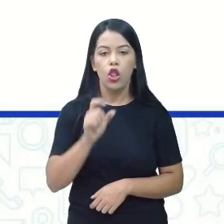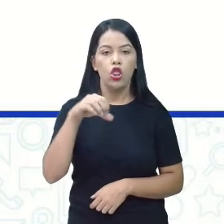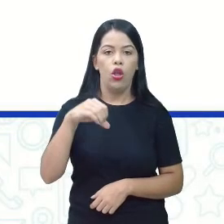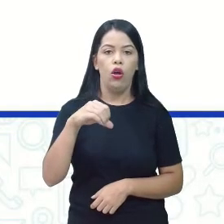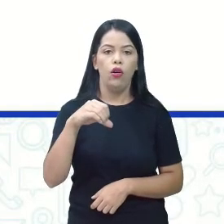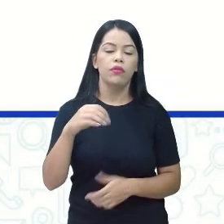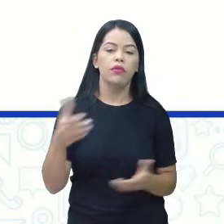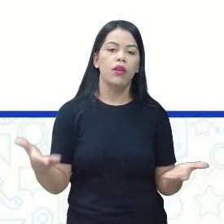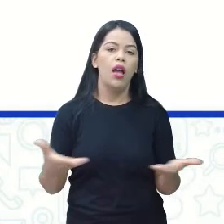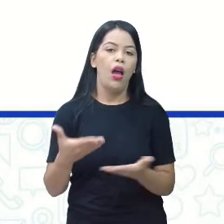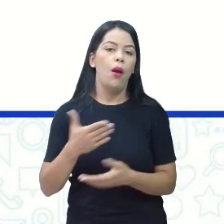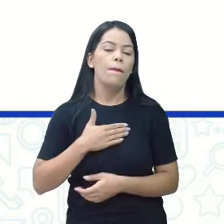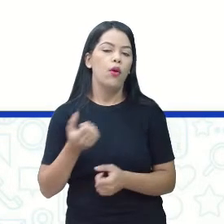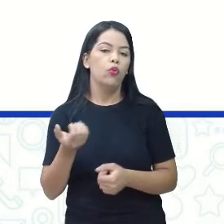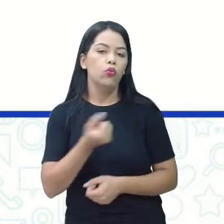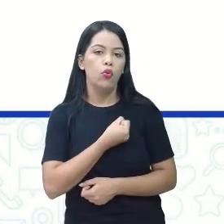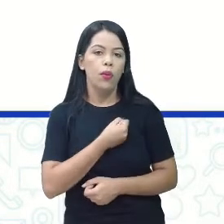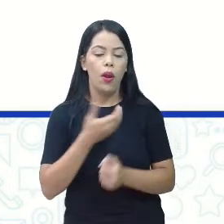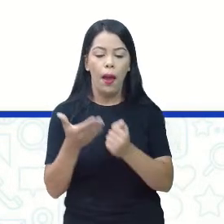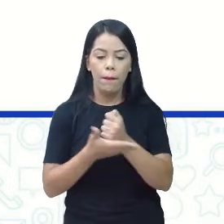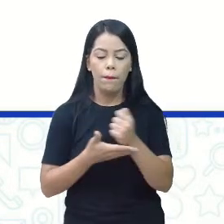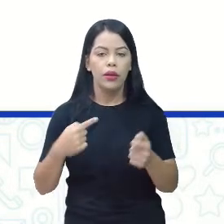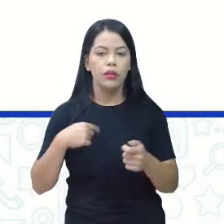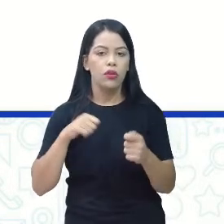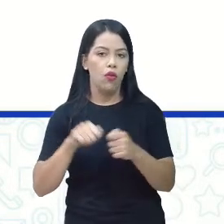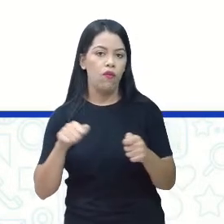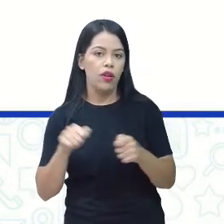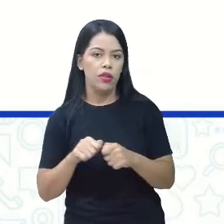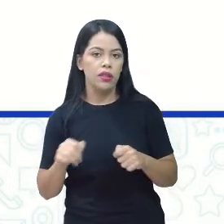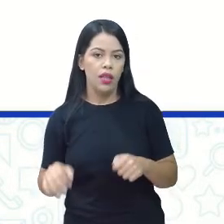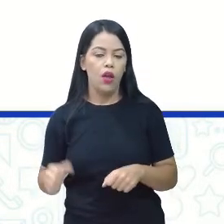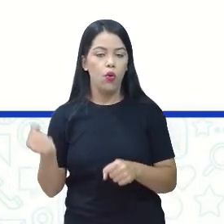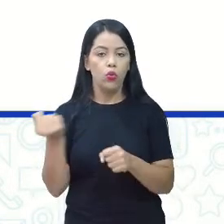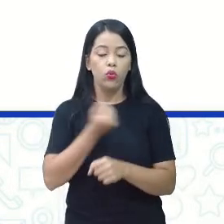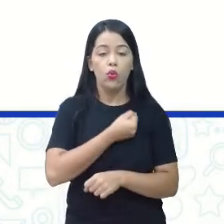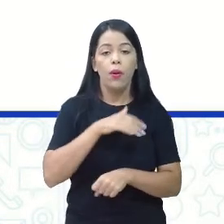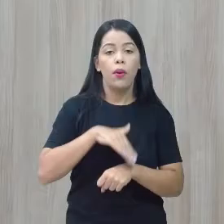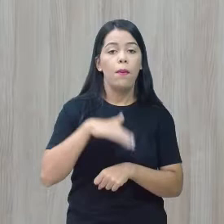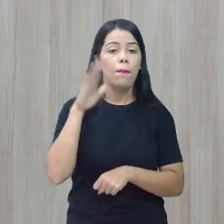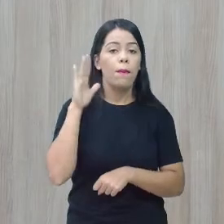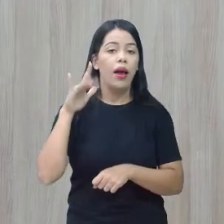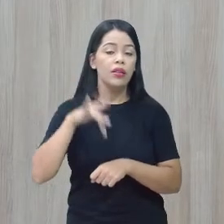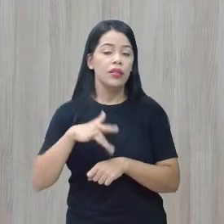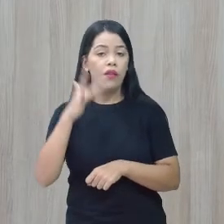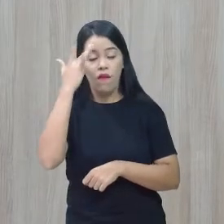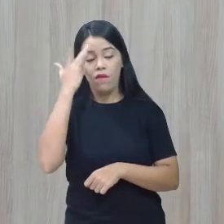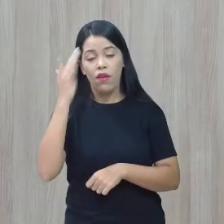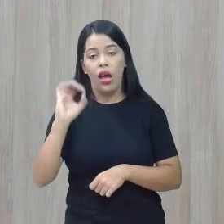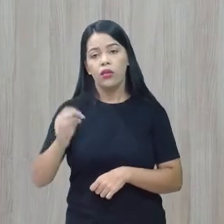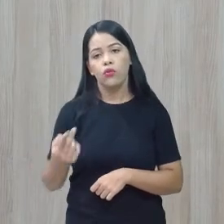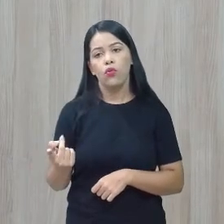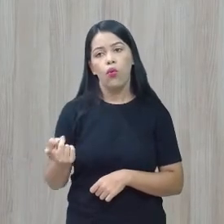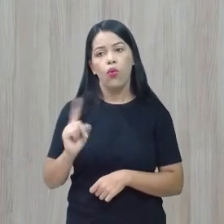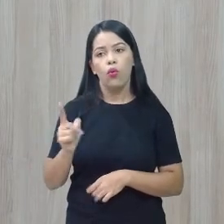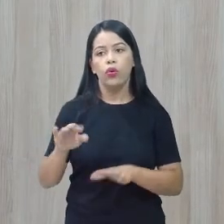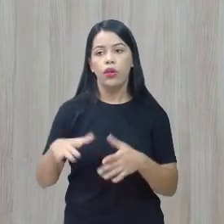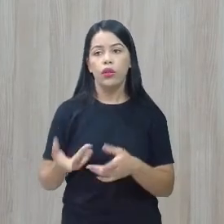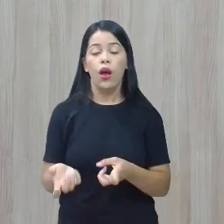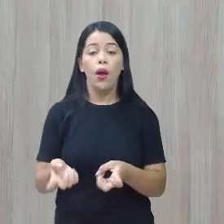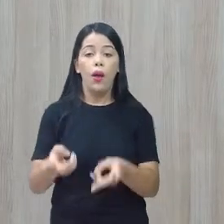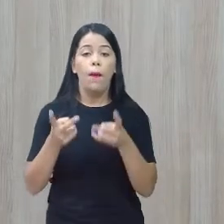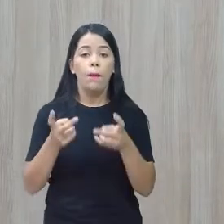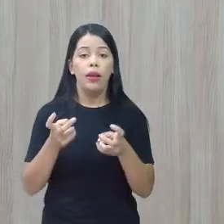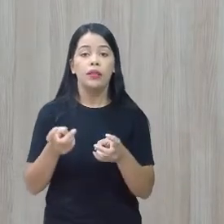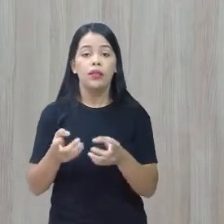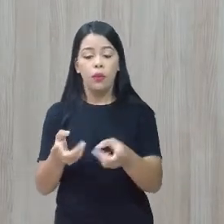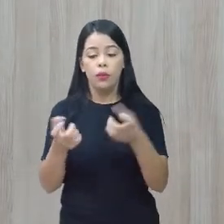vai ser a minha base de realizar esse arredondamento ou não. Quando a gente escolhe esse número, eu vou observar o número que vem logo antes, né?